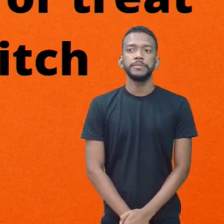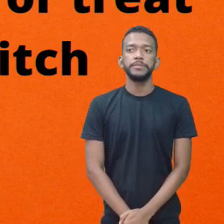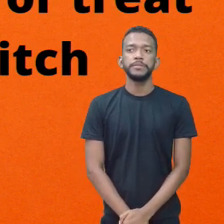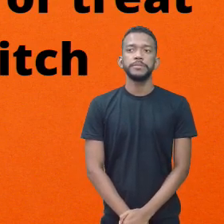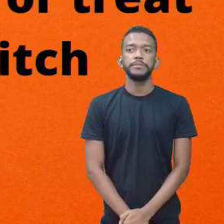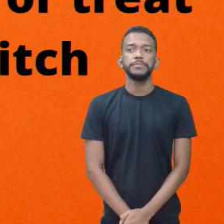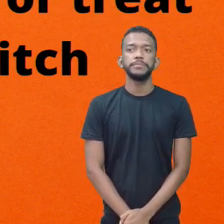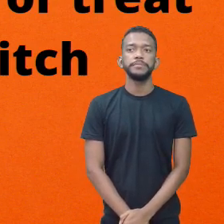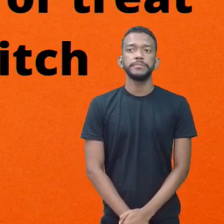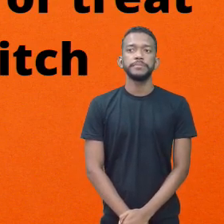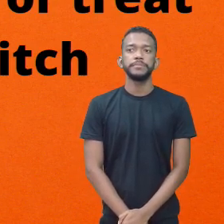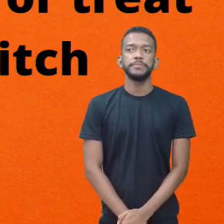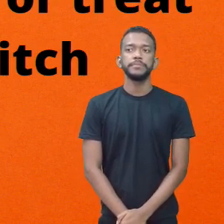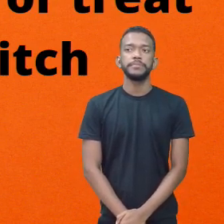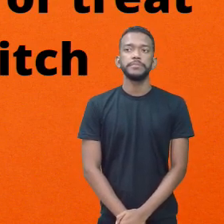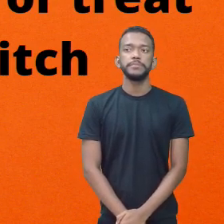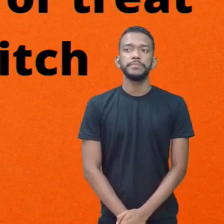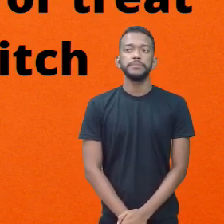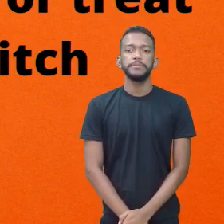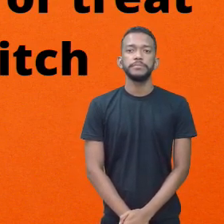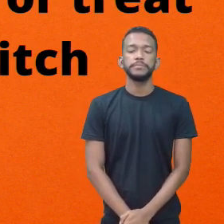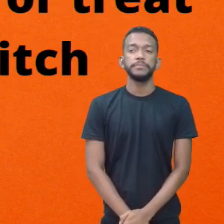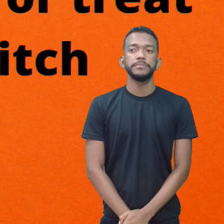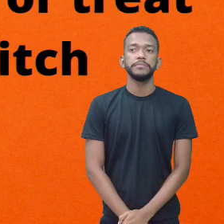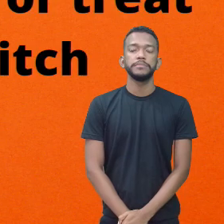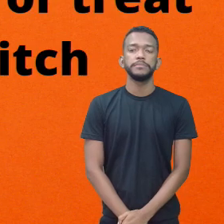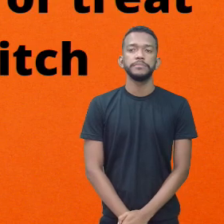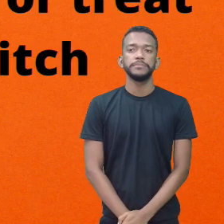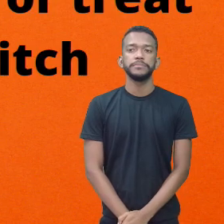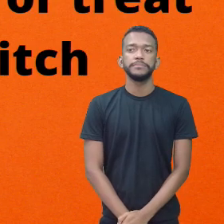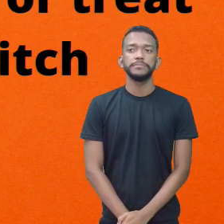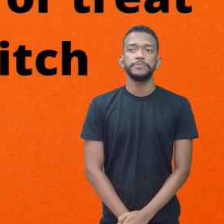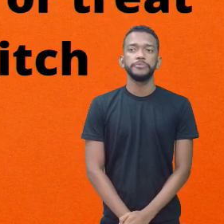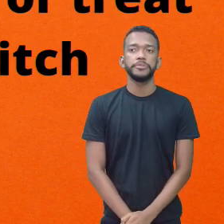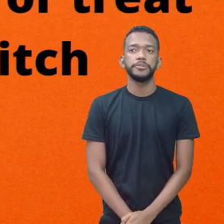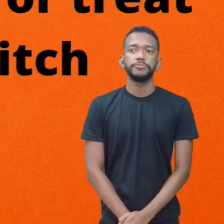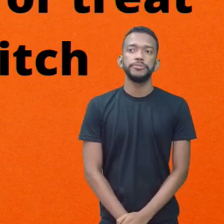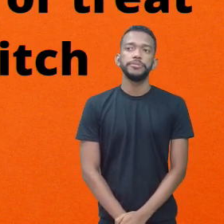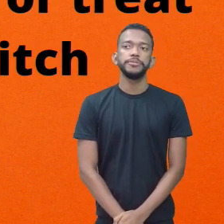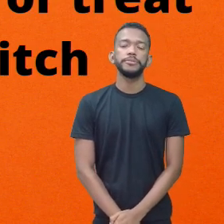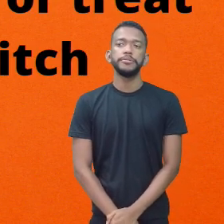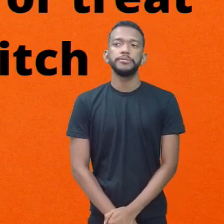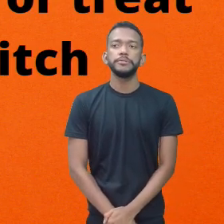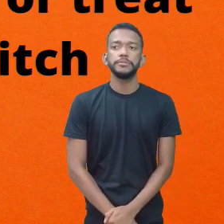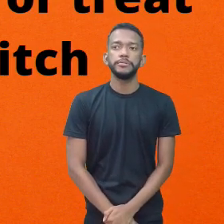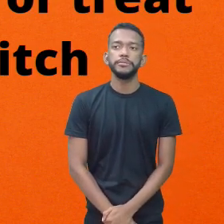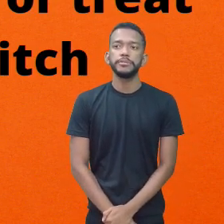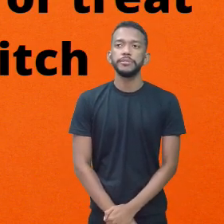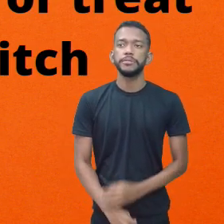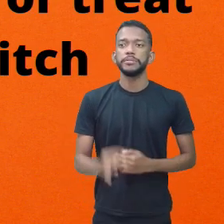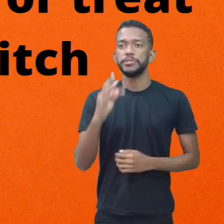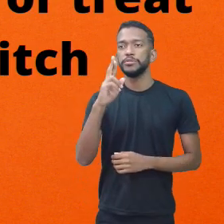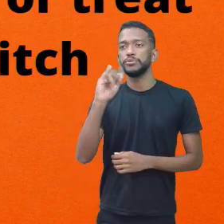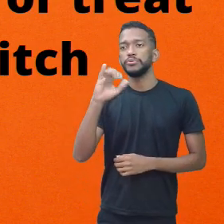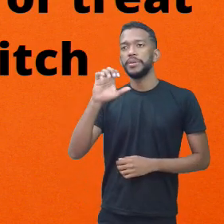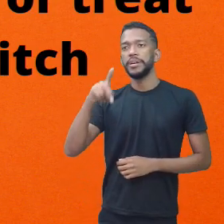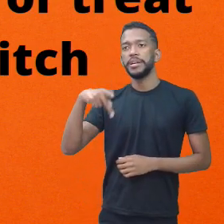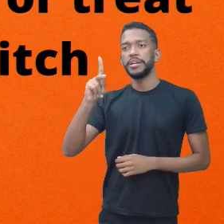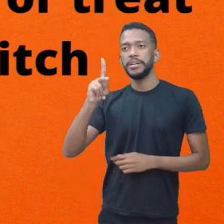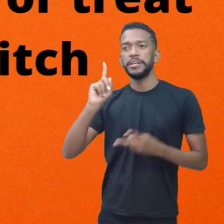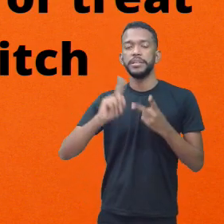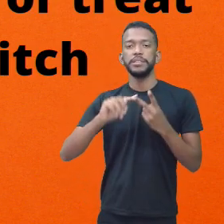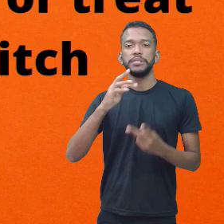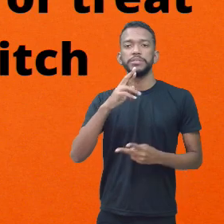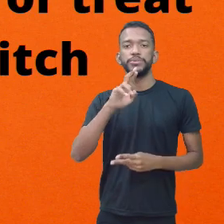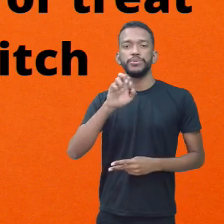Threat, ou melhor, Threat ou Treat, Vampire e Witch. Prestando atenção aqui, tá? Threat ou